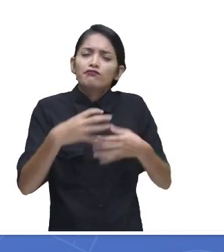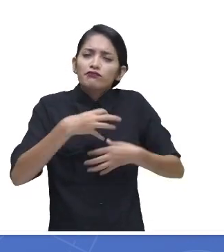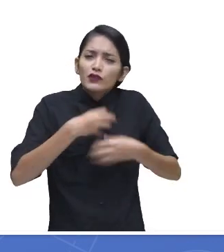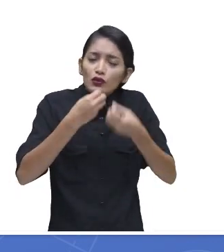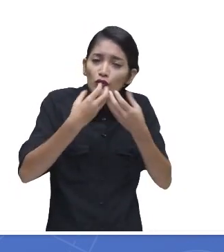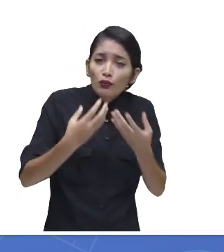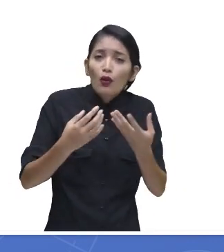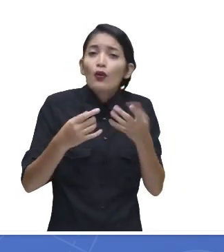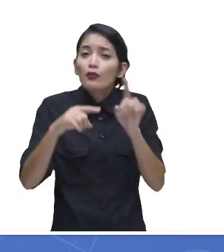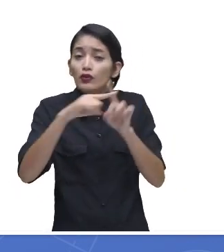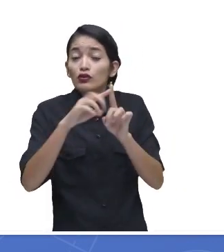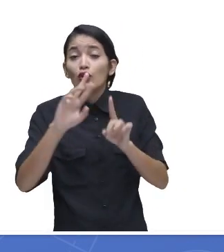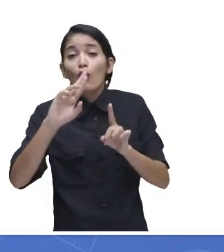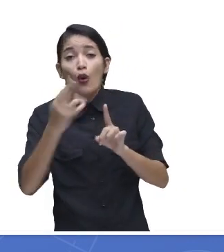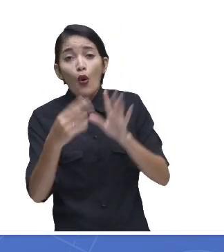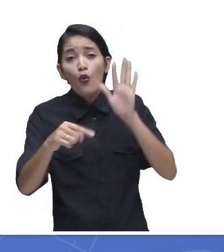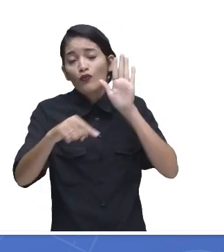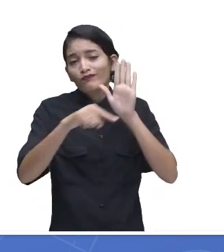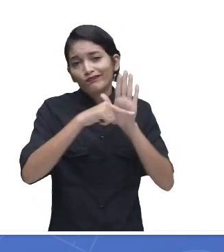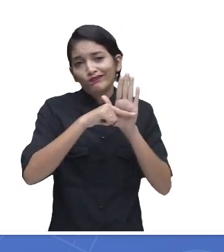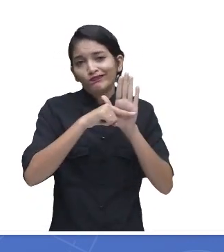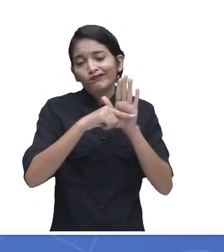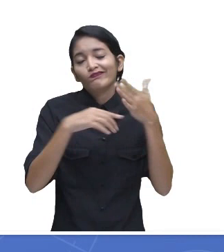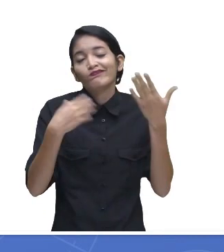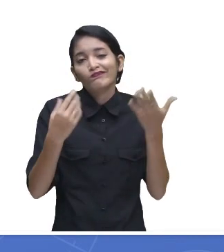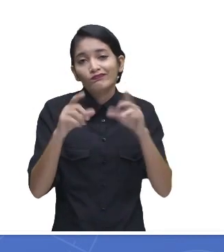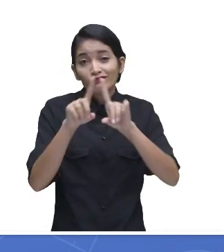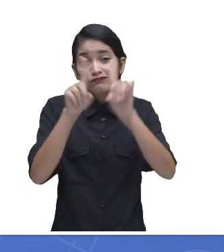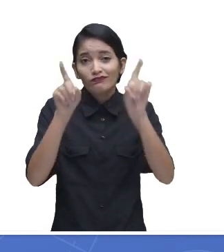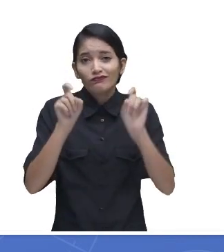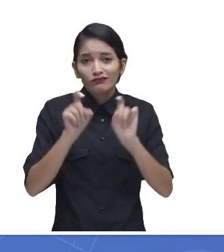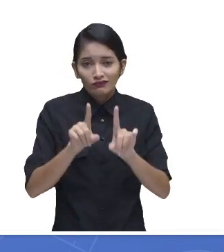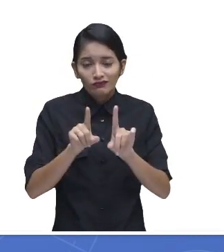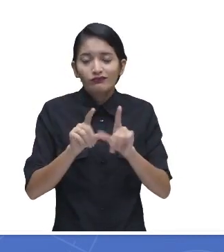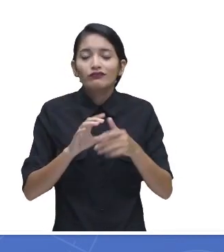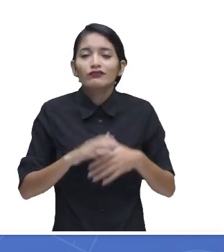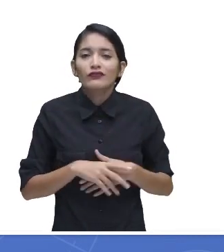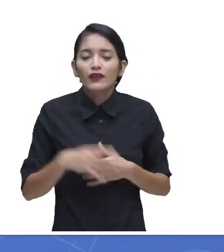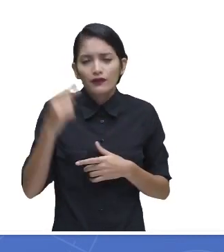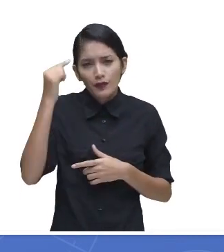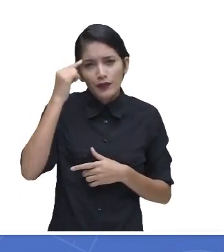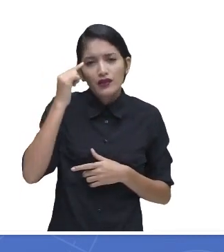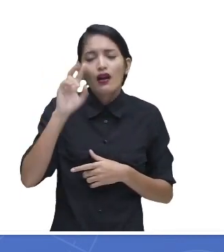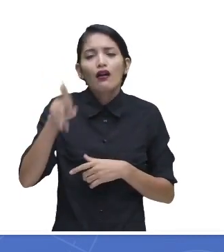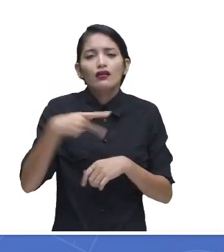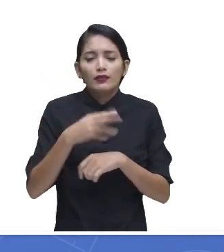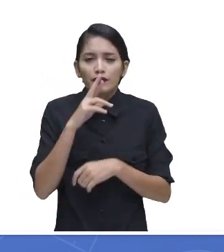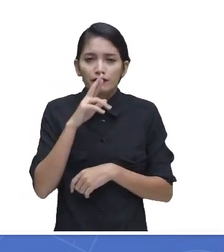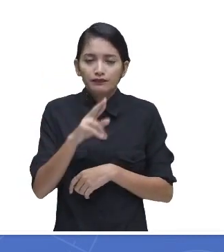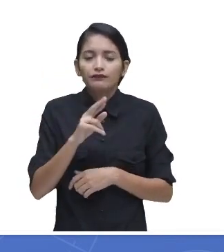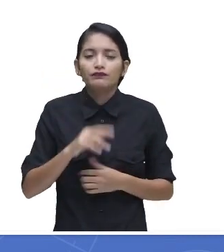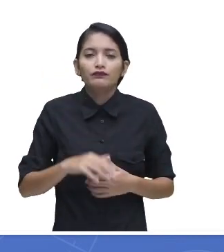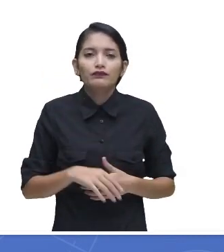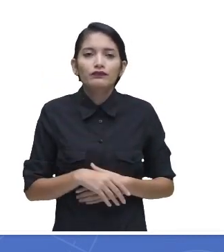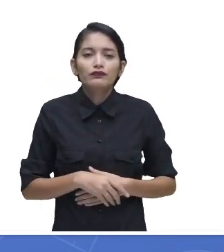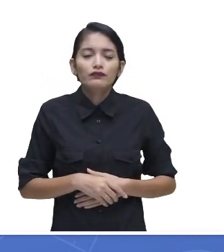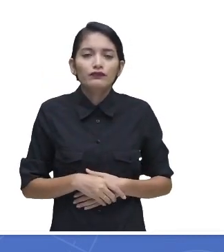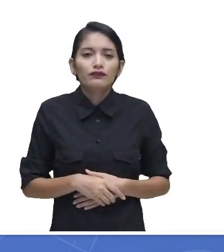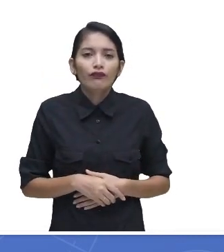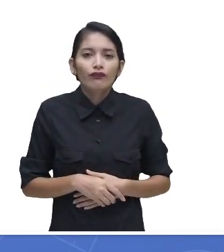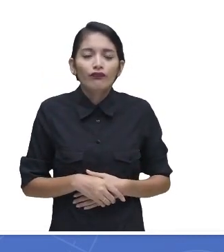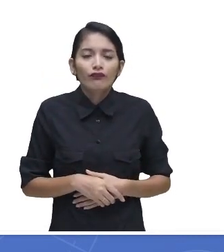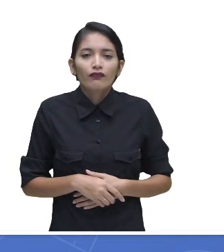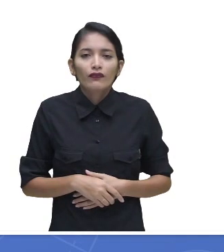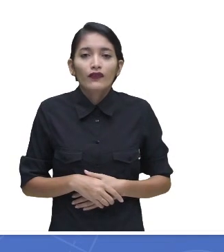uma ideia de algo negativo? Então, vocês vão pensar e responder essa primeira questão, tá?